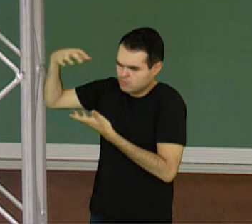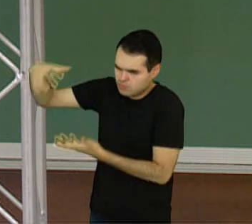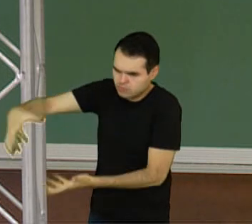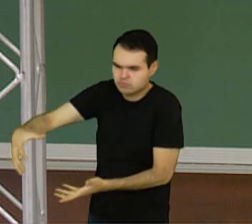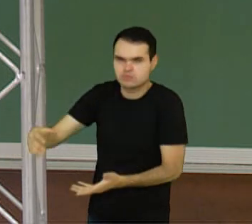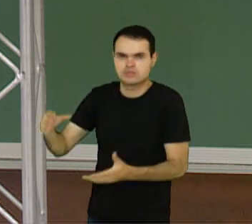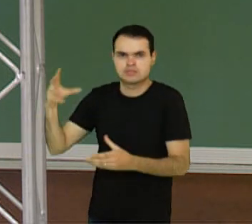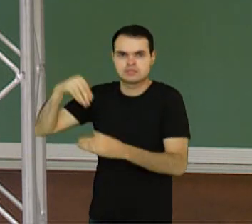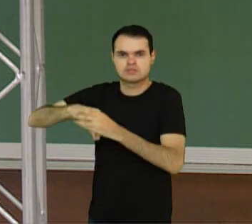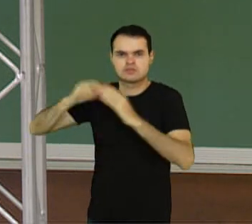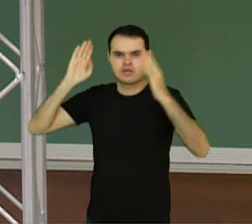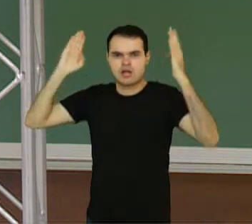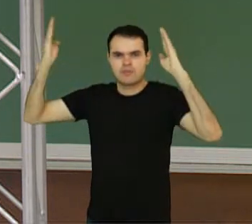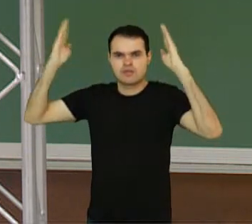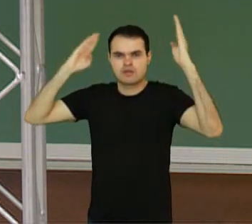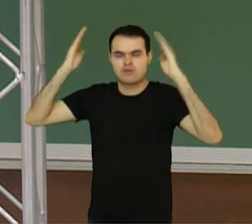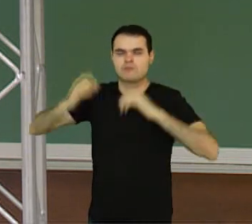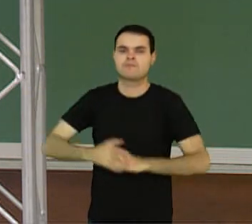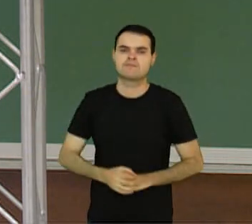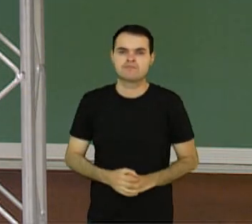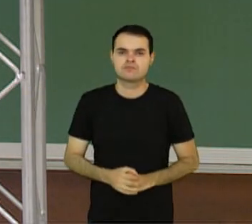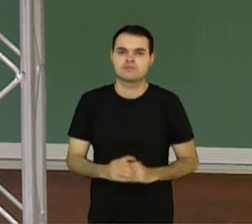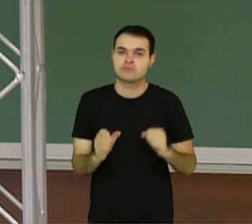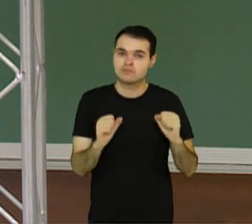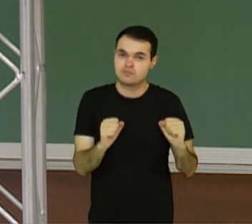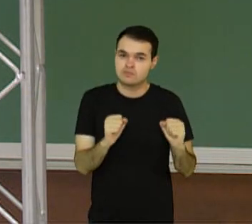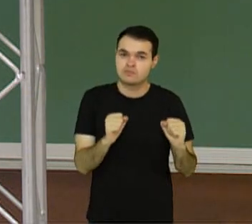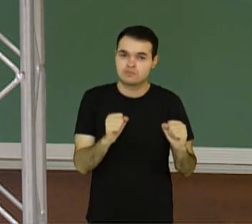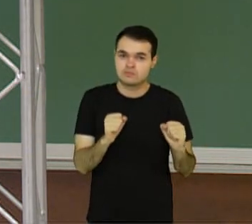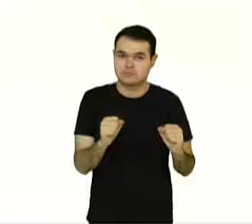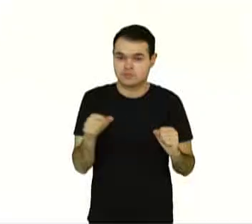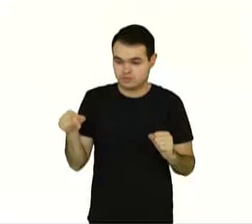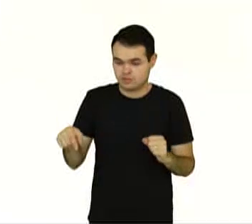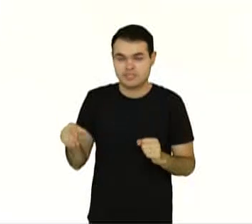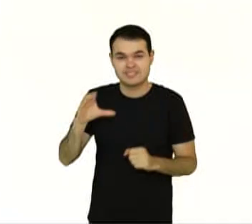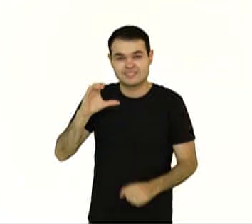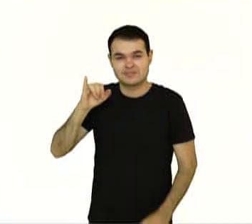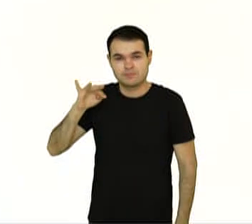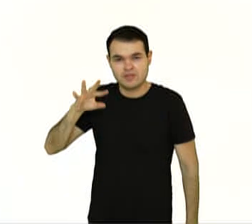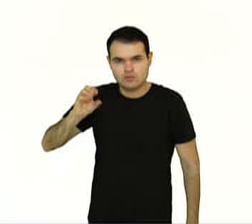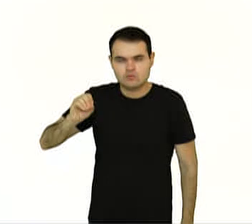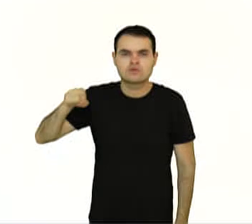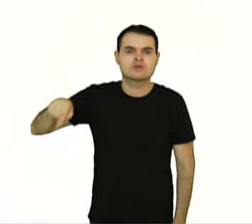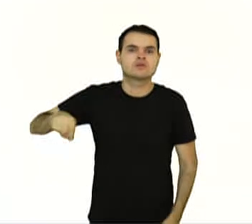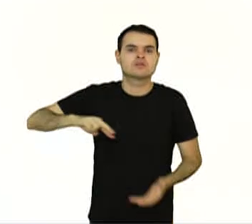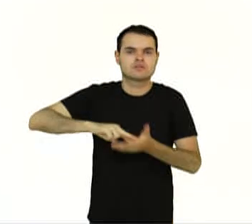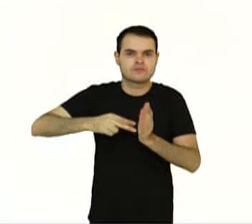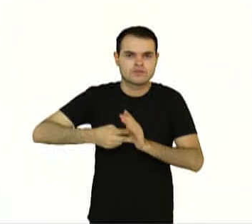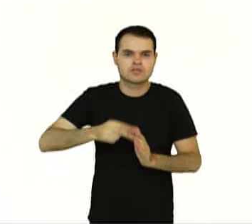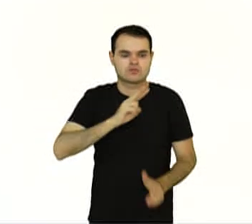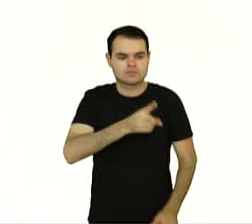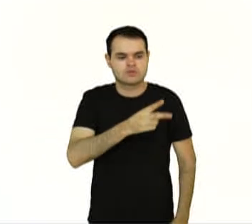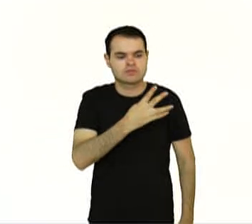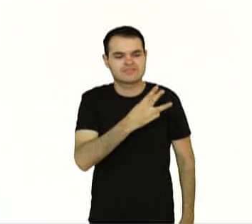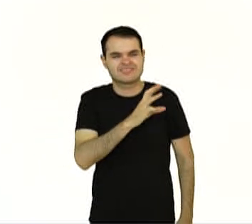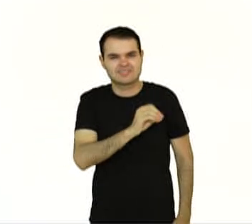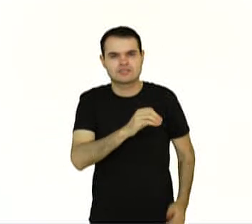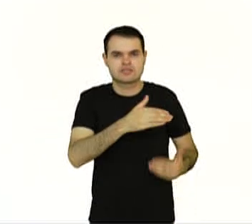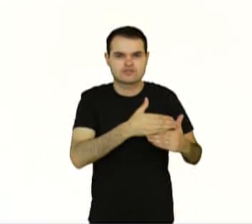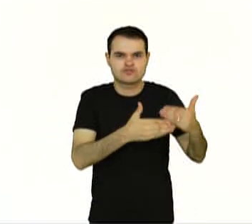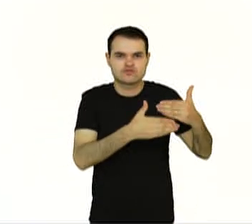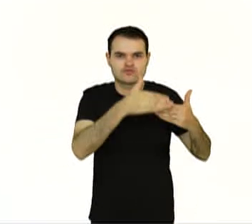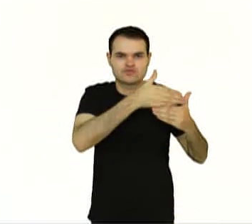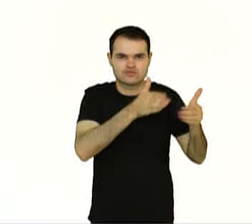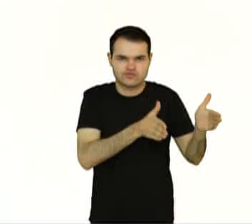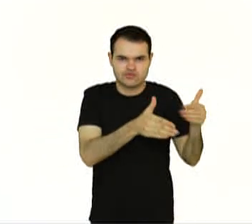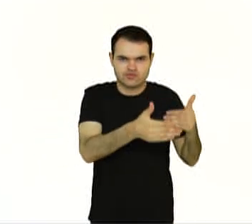desse caminhão, nós podemos, então, esses sacos de cimento equivalem a 2.430 tijolos. Então, basta a